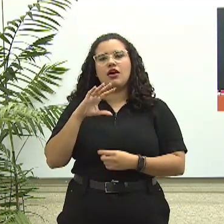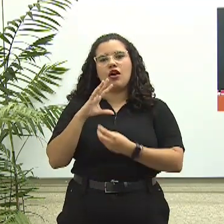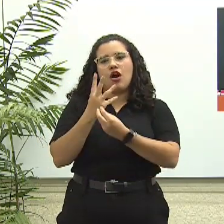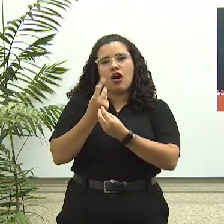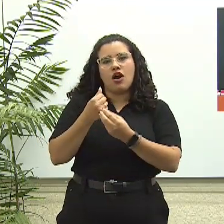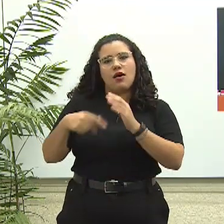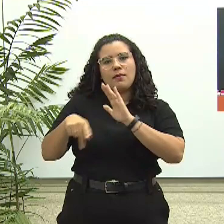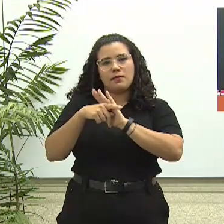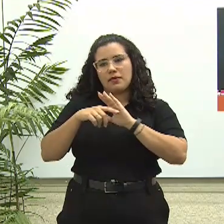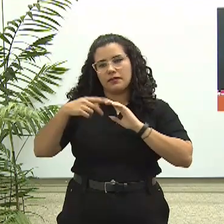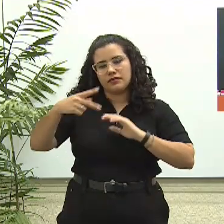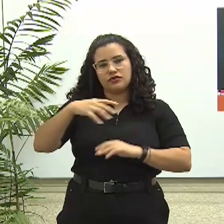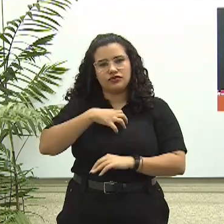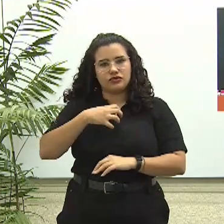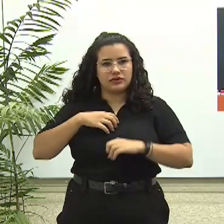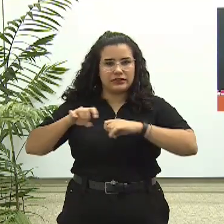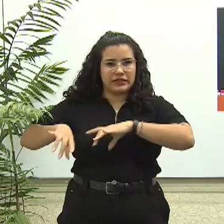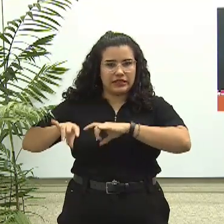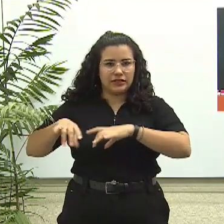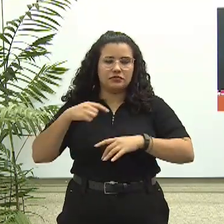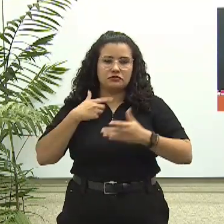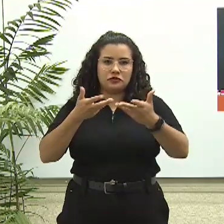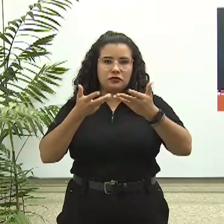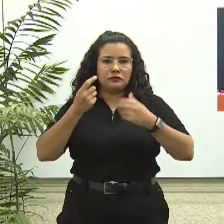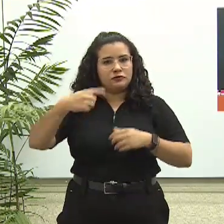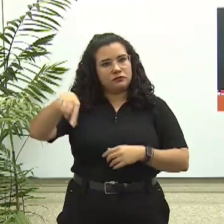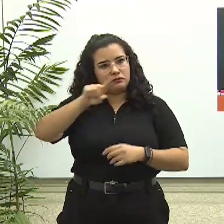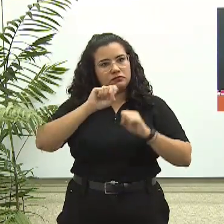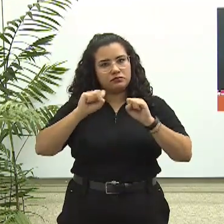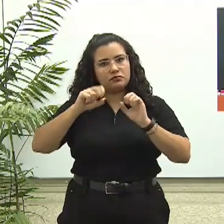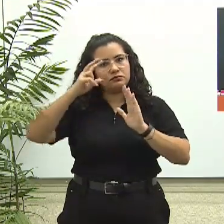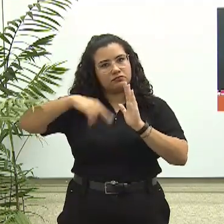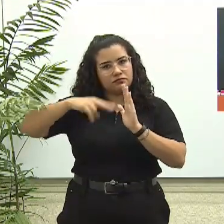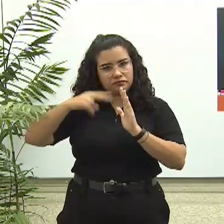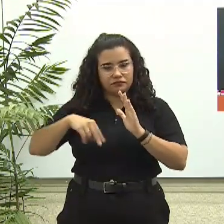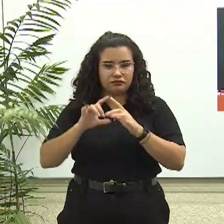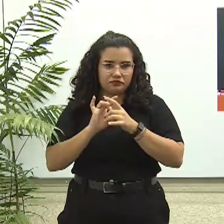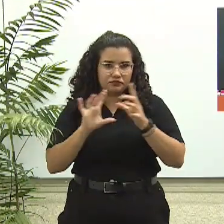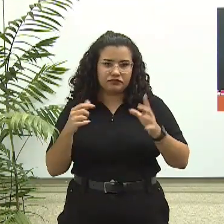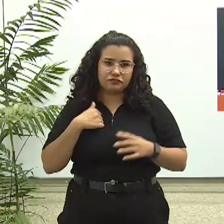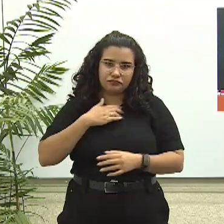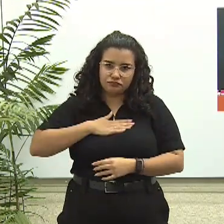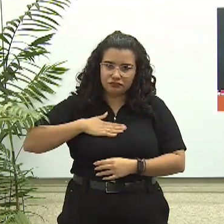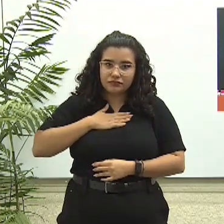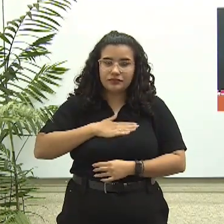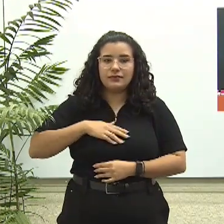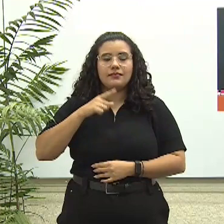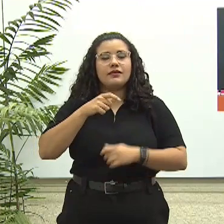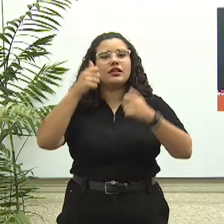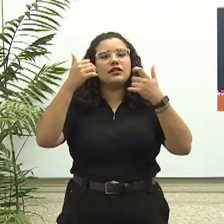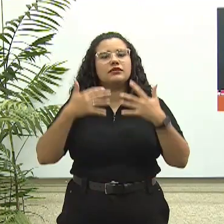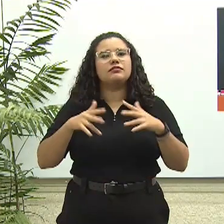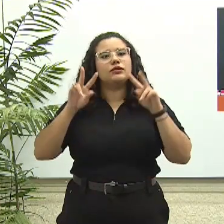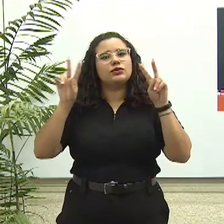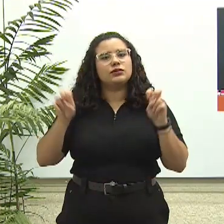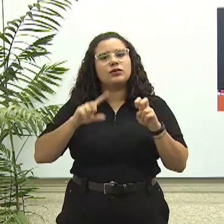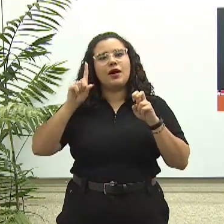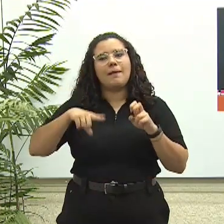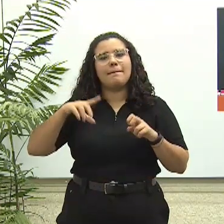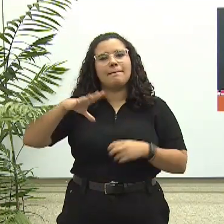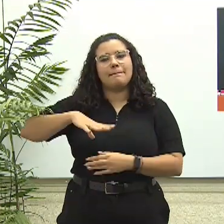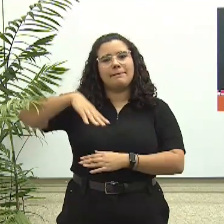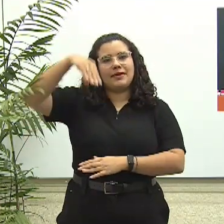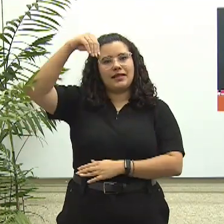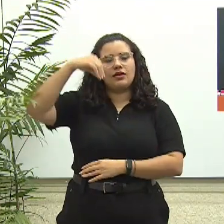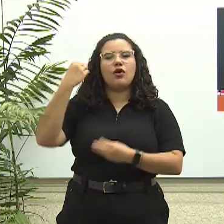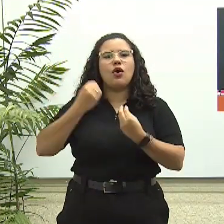reprodutibilidade técnica convida todos a lerem relerem que um texto que eu gosto muito que ele ele tá citando pirandello sobre e o sentimento